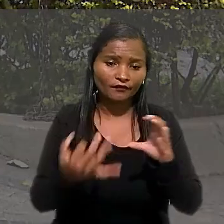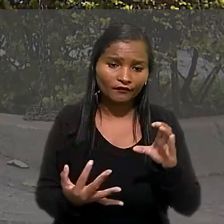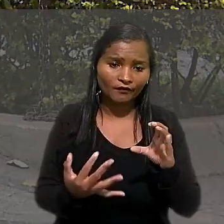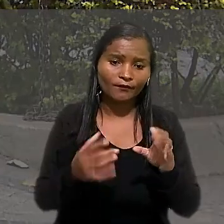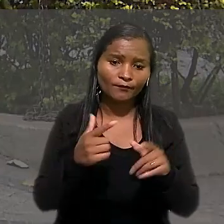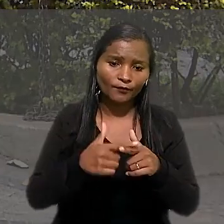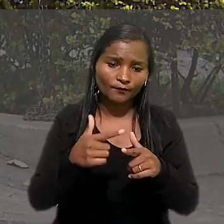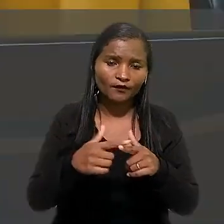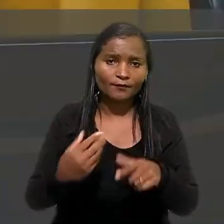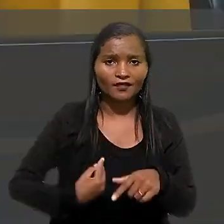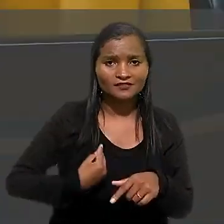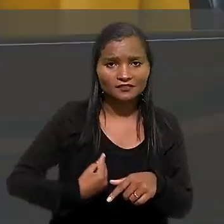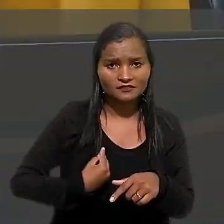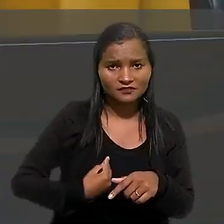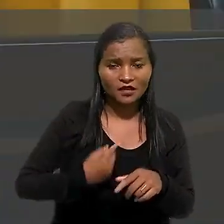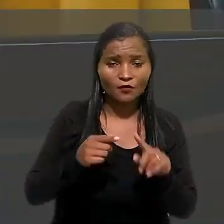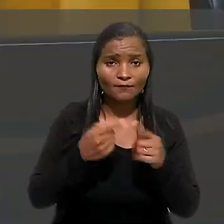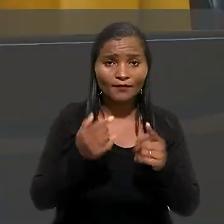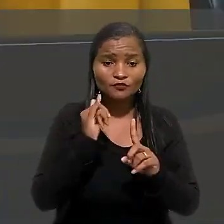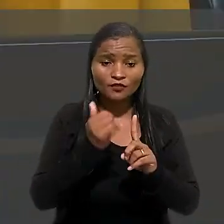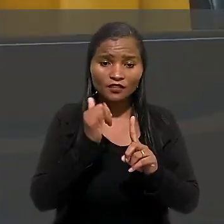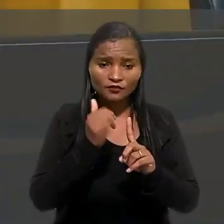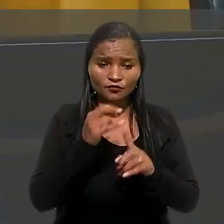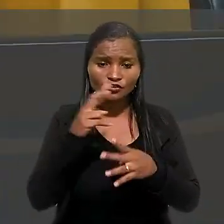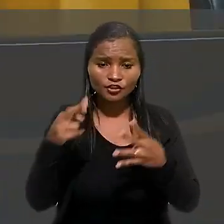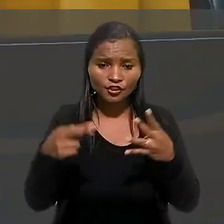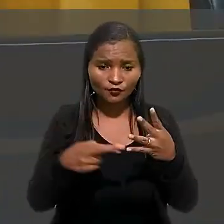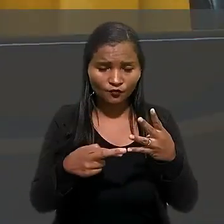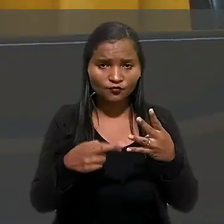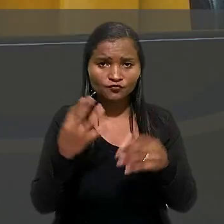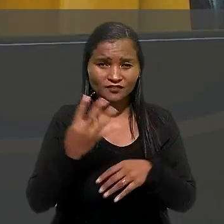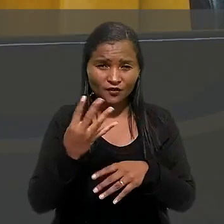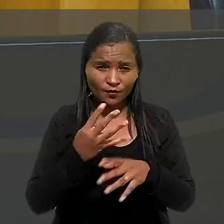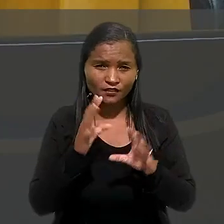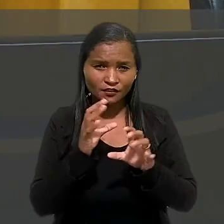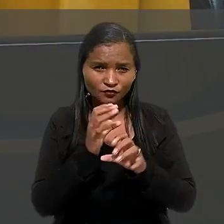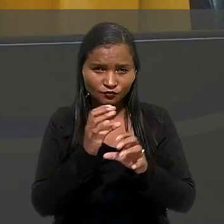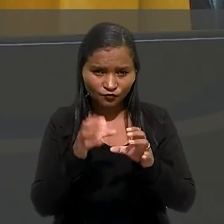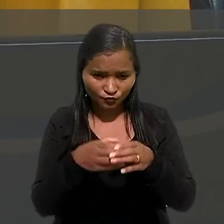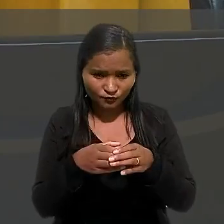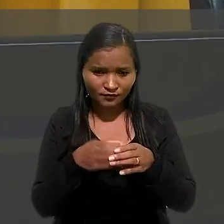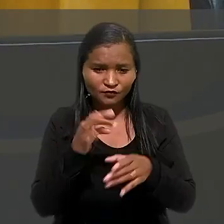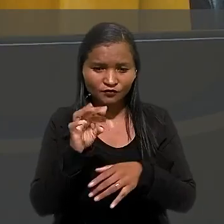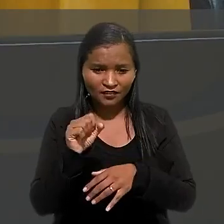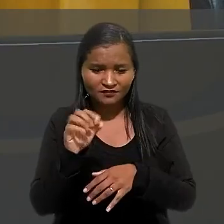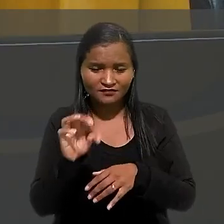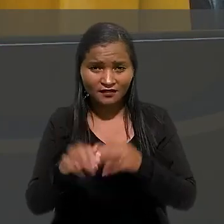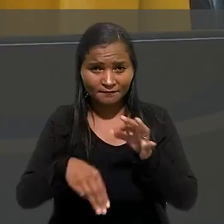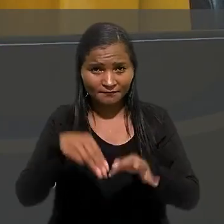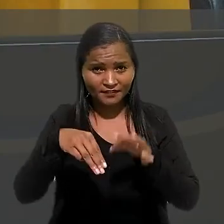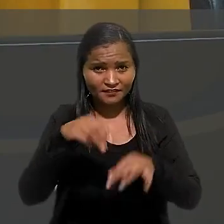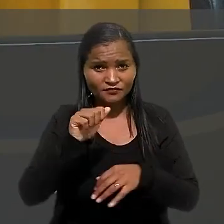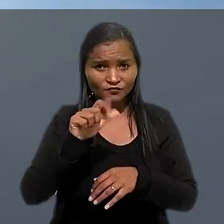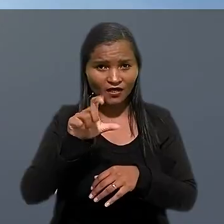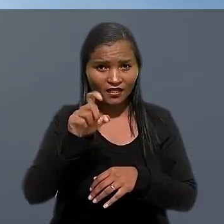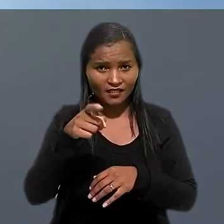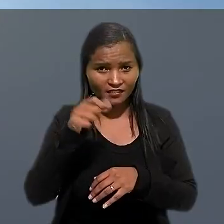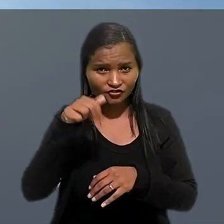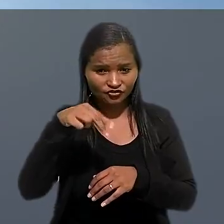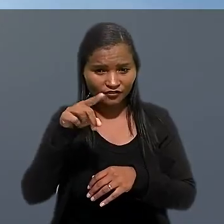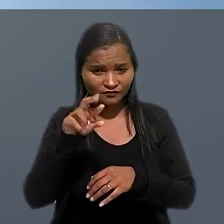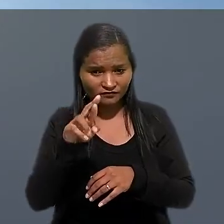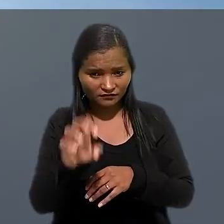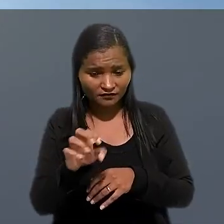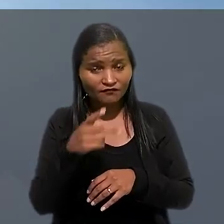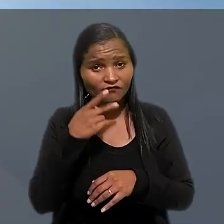dano existencial. Mas o relator do recurso de revista da empresa na 4ª turma do TST, ministro Alexandre Ramos,